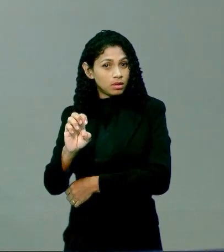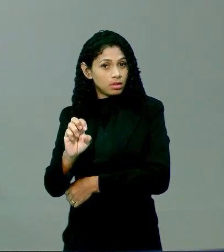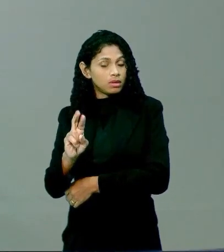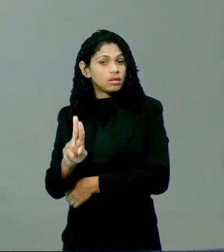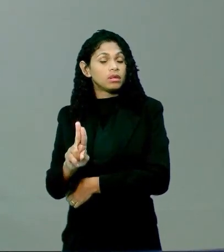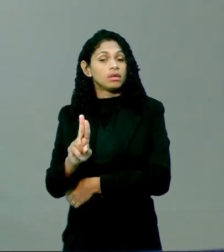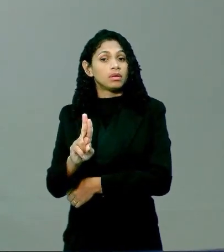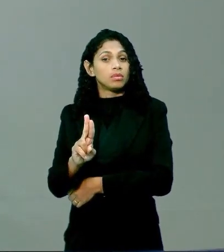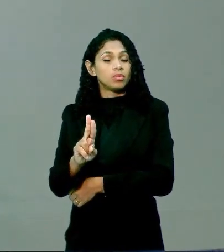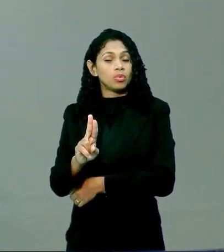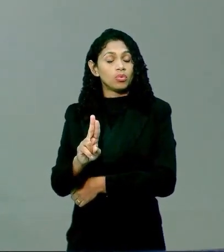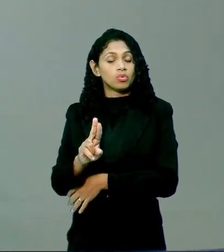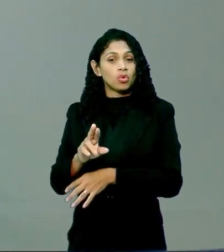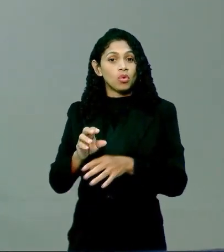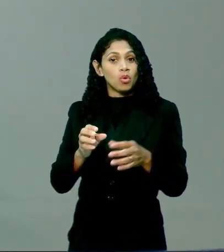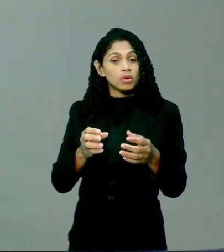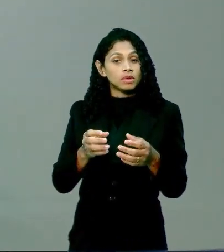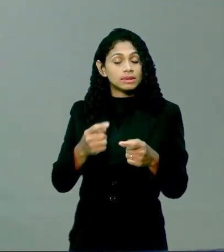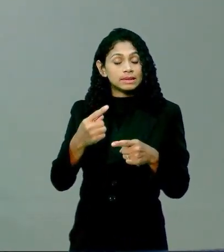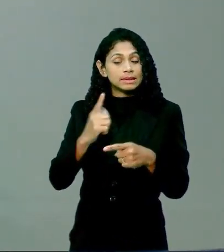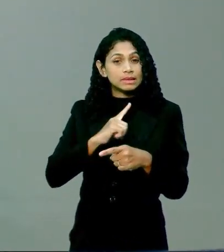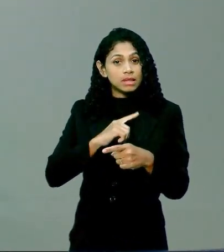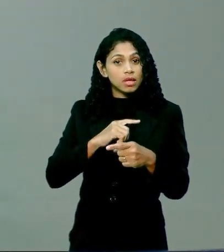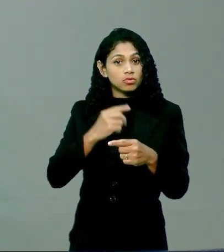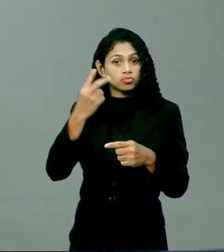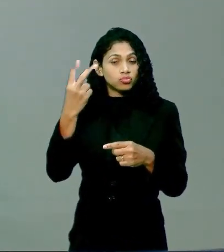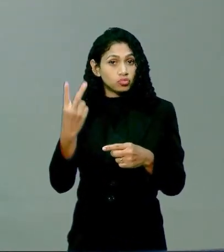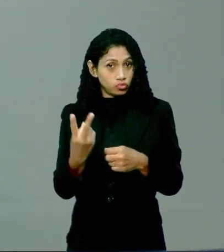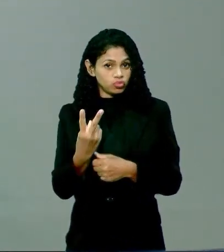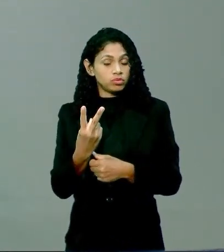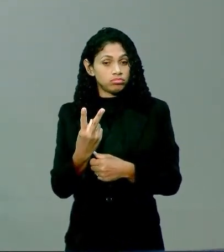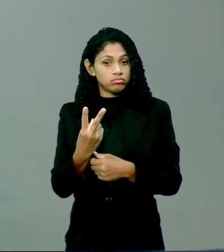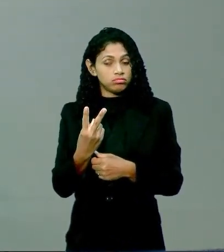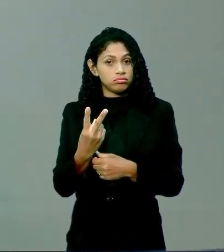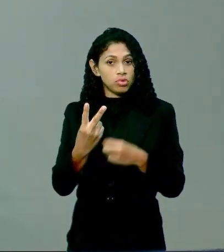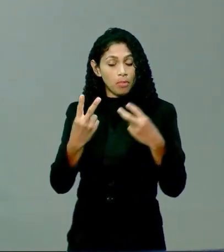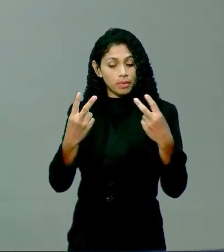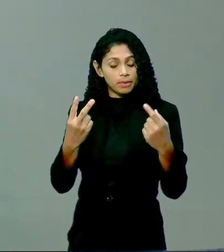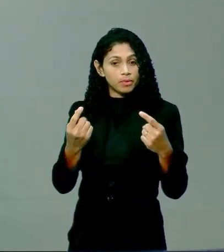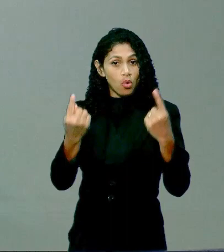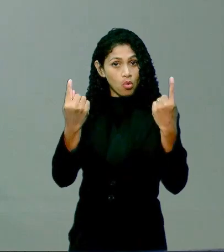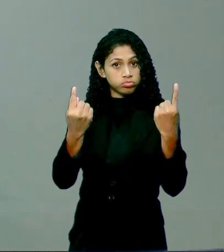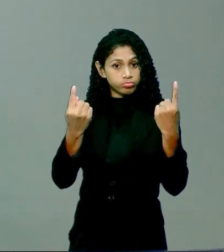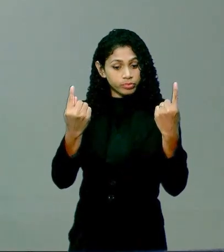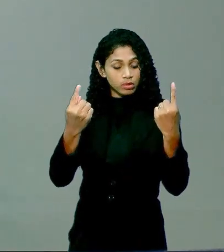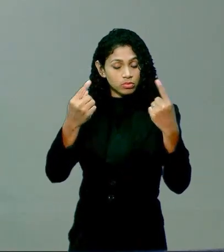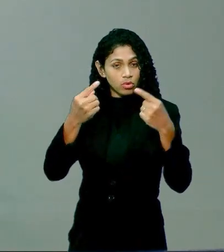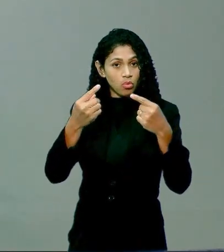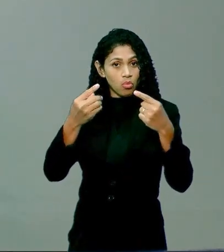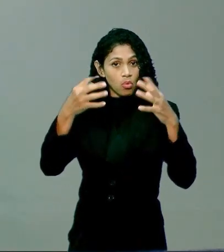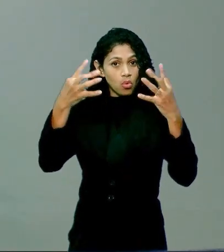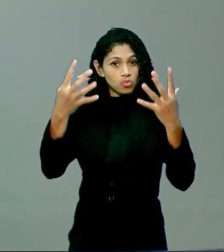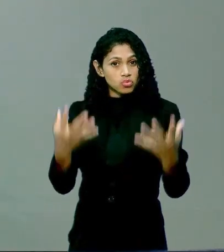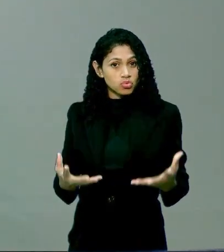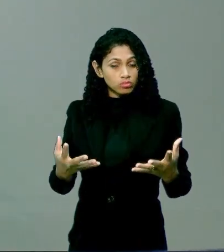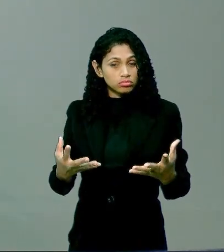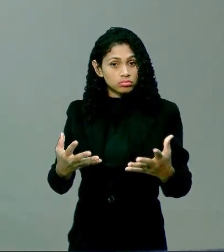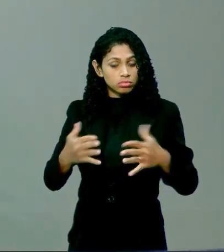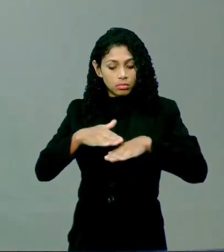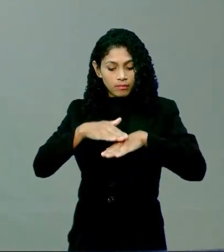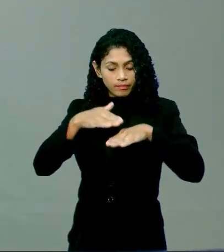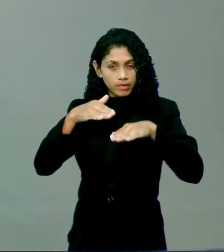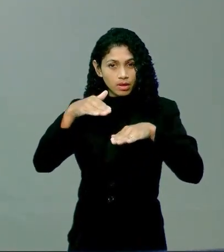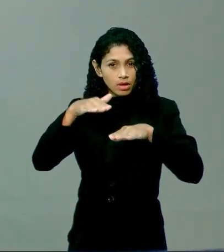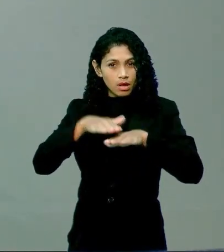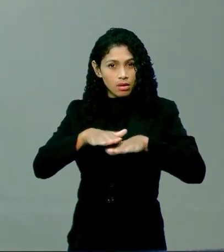tenham pesos diferentes, ele em algum momento, apesar da resistência do ar, ele vai entrar em equilíbrio. E esse equilíbrio se dá